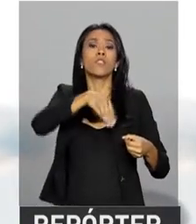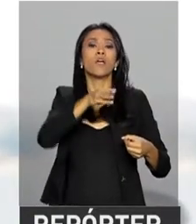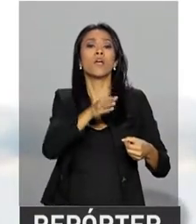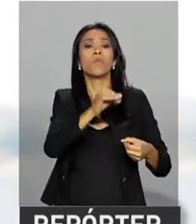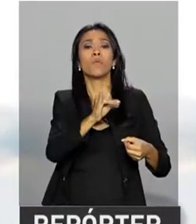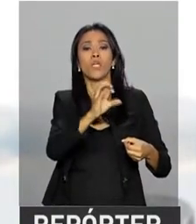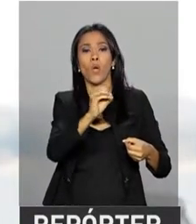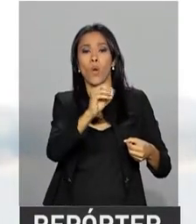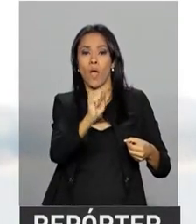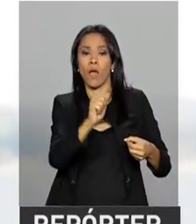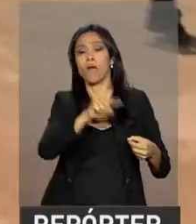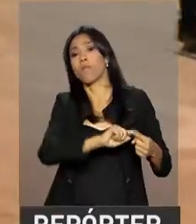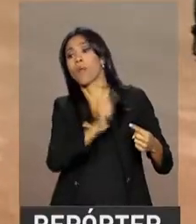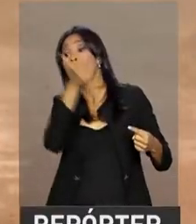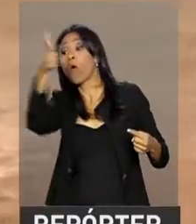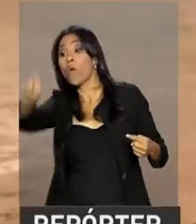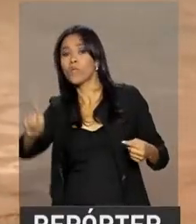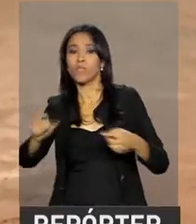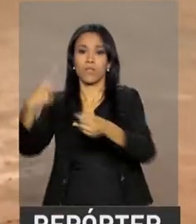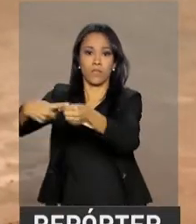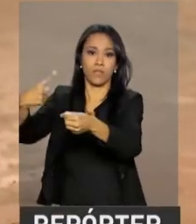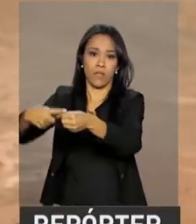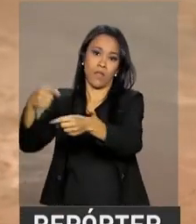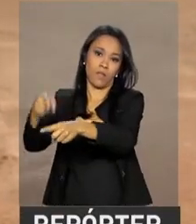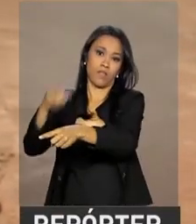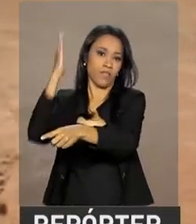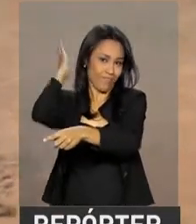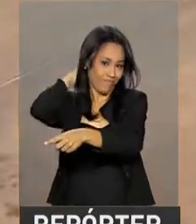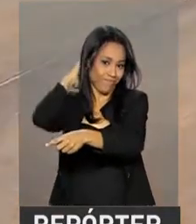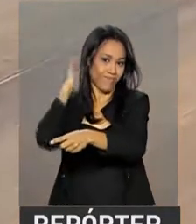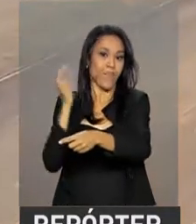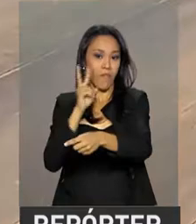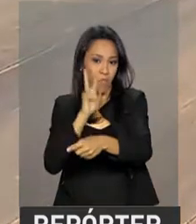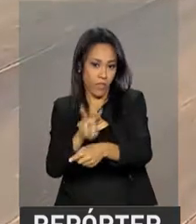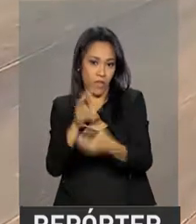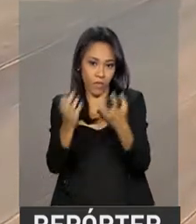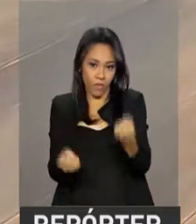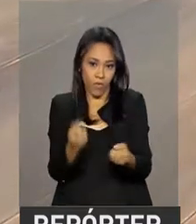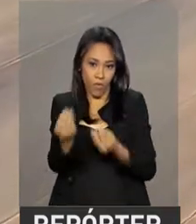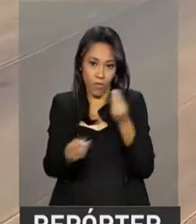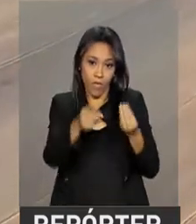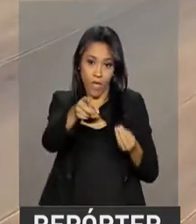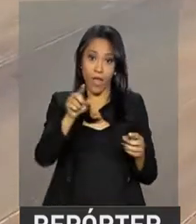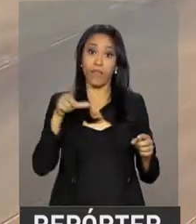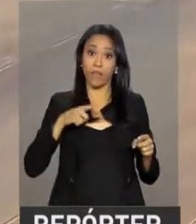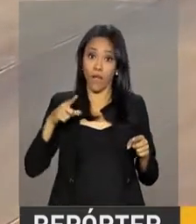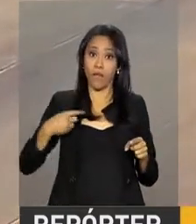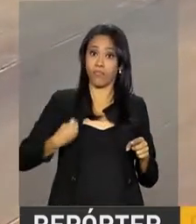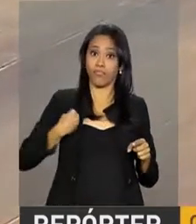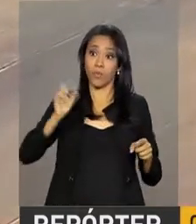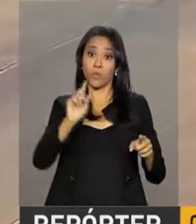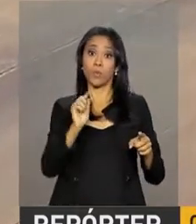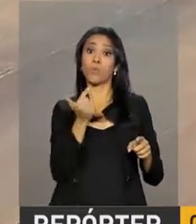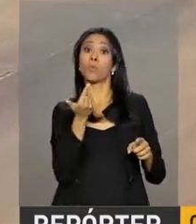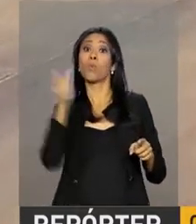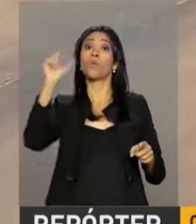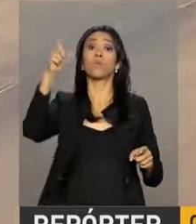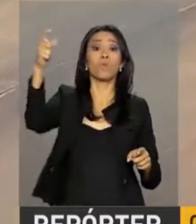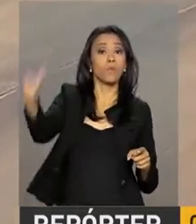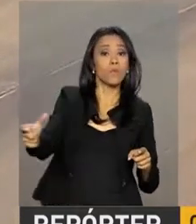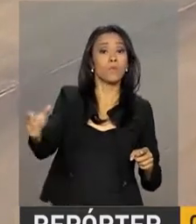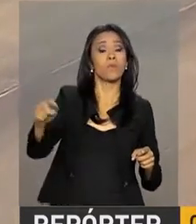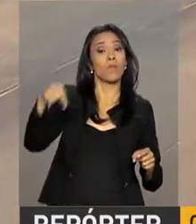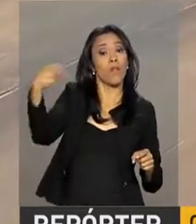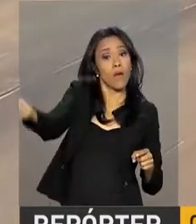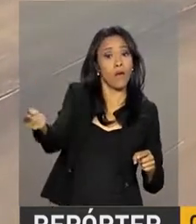quem vai acompanhar do outro lado a repórter gabriela noronha do ano estou aqui em são geraldo do araguaia cidade do